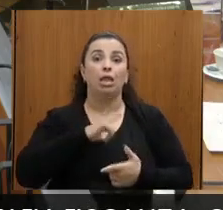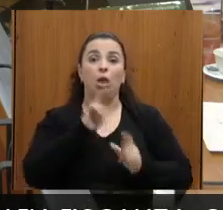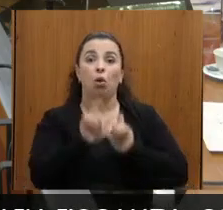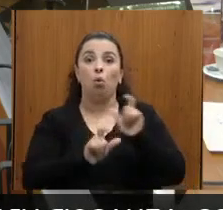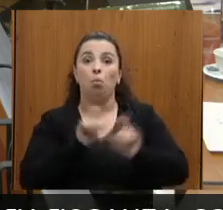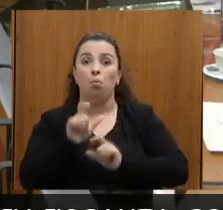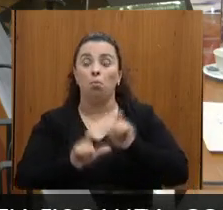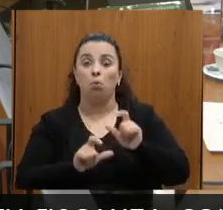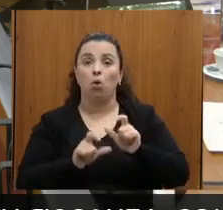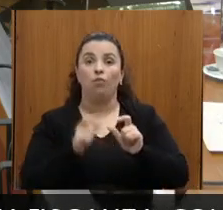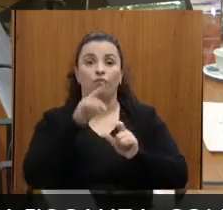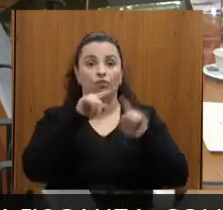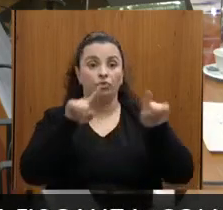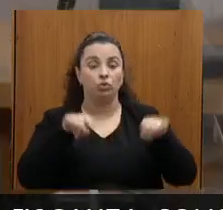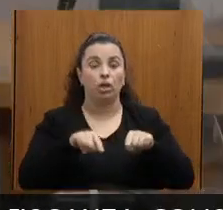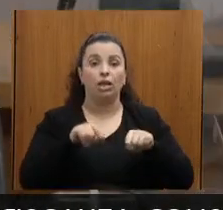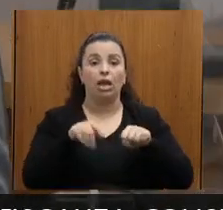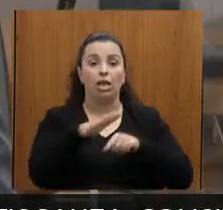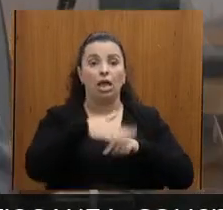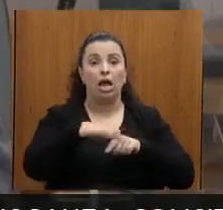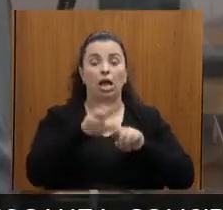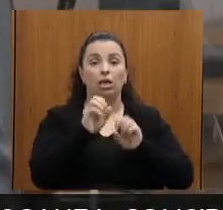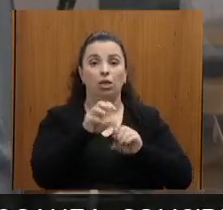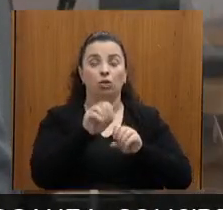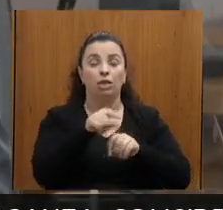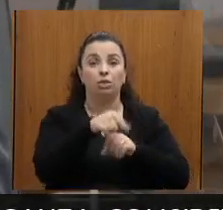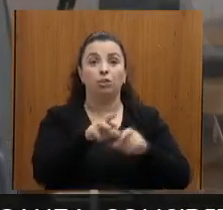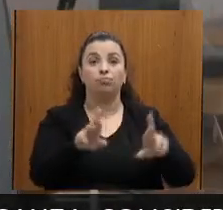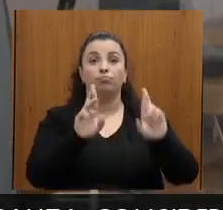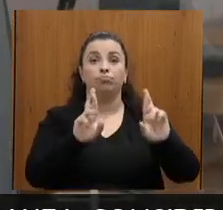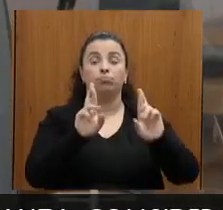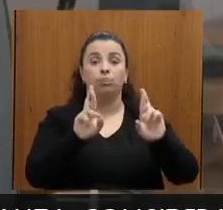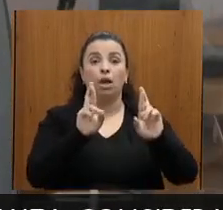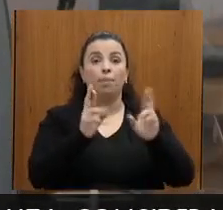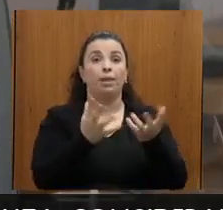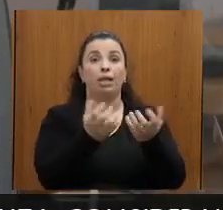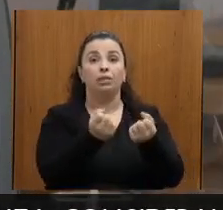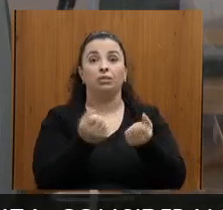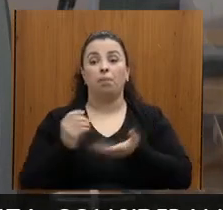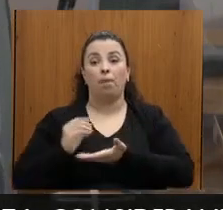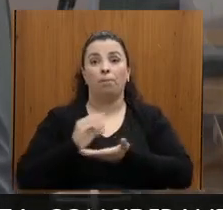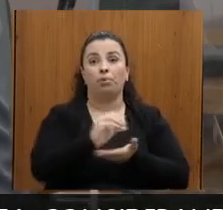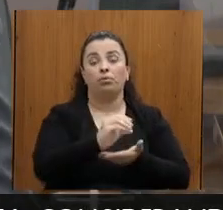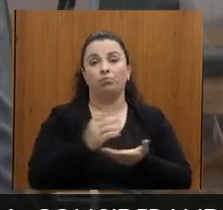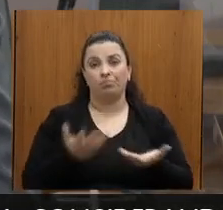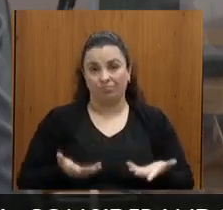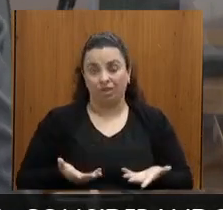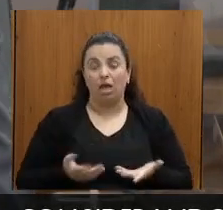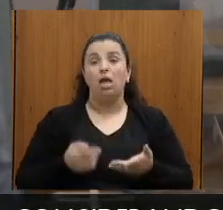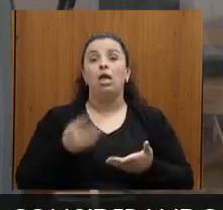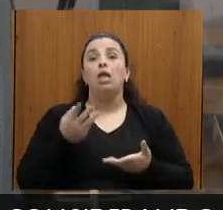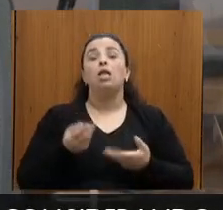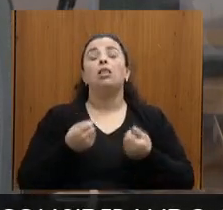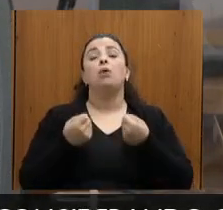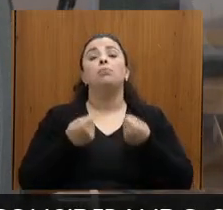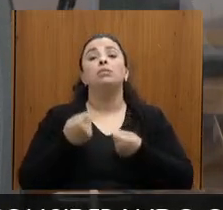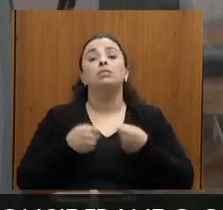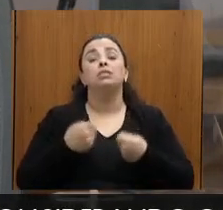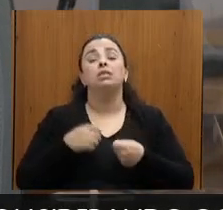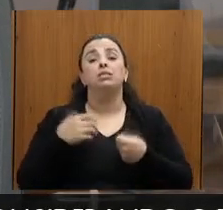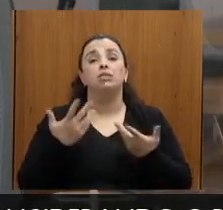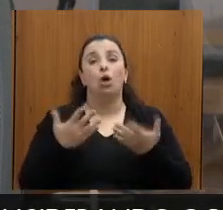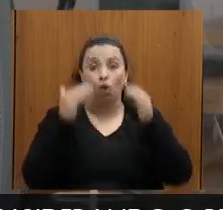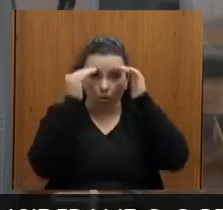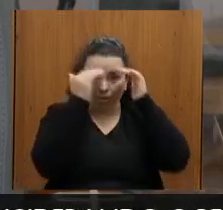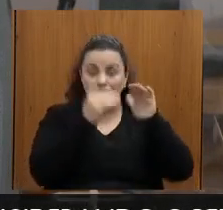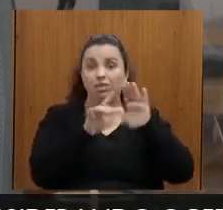proceda o rateio, que seria, em nossa opinião, a medida mais adequada para a utilização desse recurso e o cumprimento do que dispõe a própria legislação.